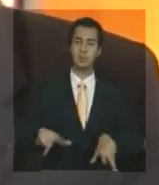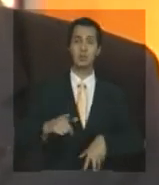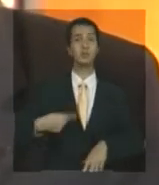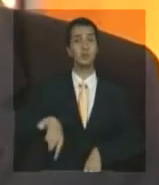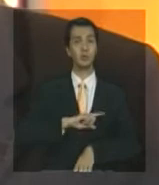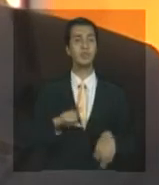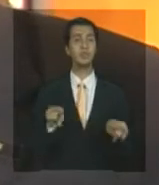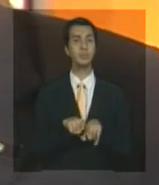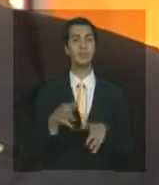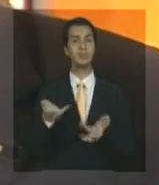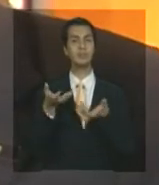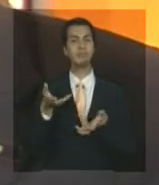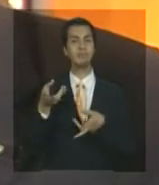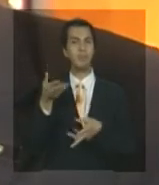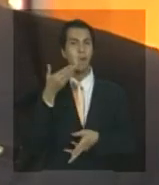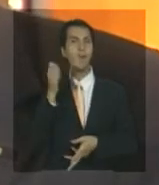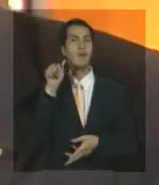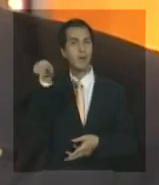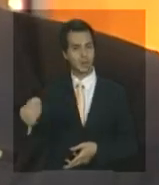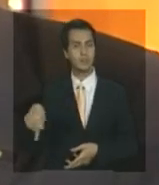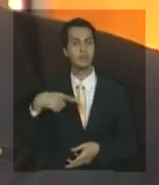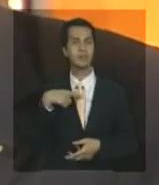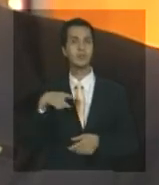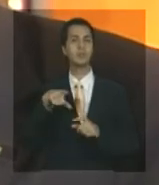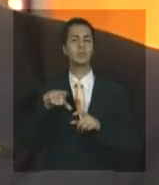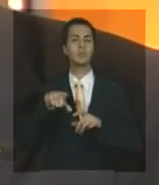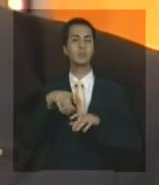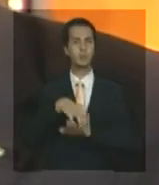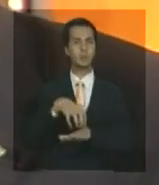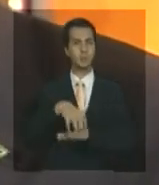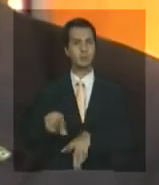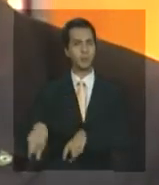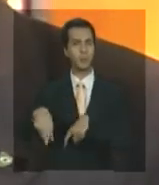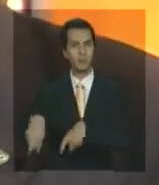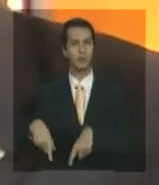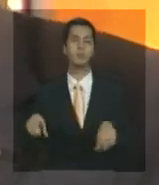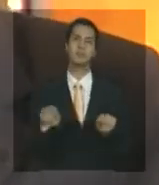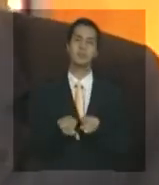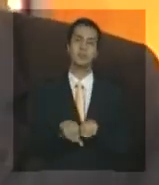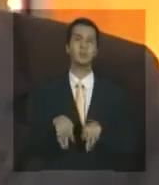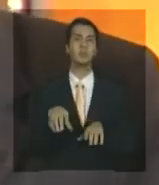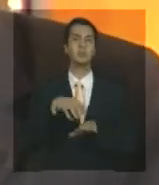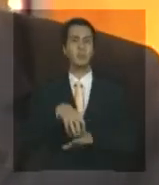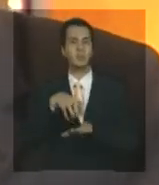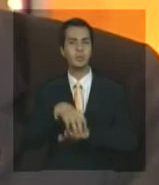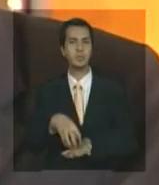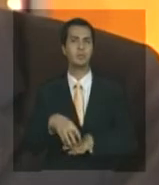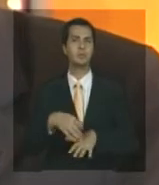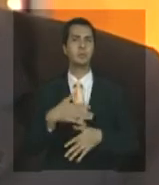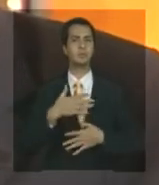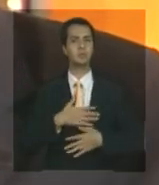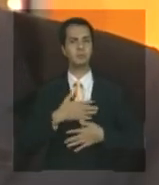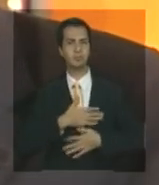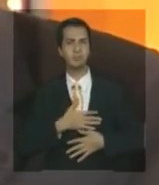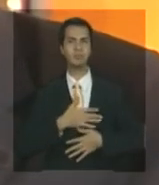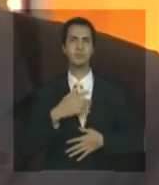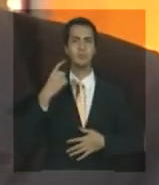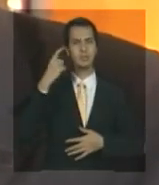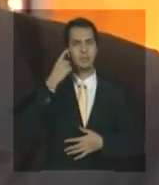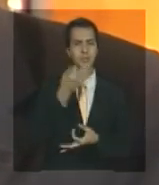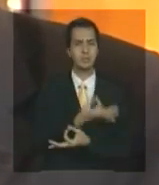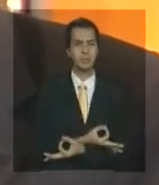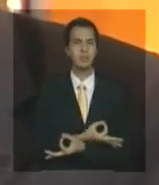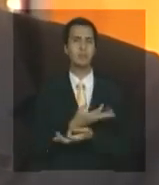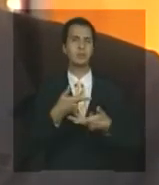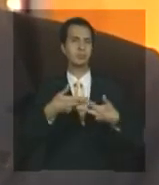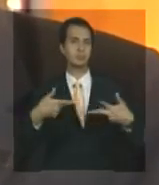turismo rural que eles já praticam aqui na Índia, e também um turismo de bem-estar ligado à medicina, meditação, etc., em